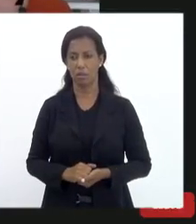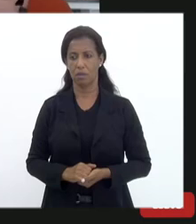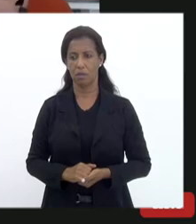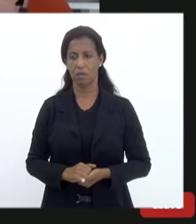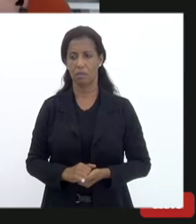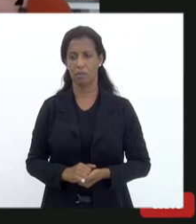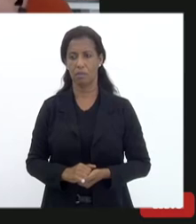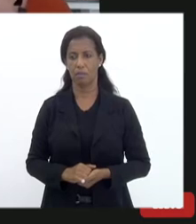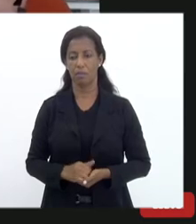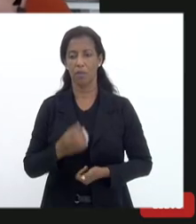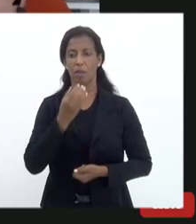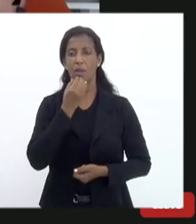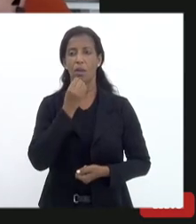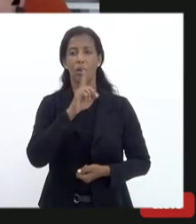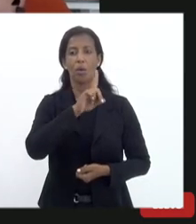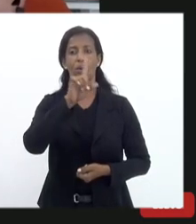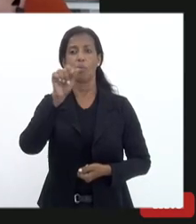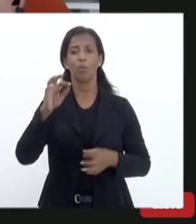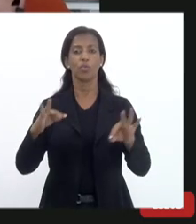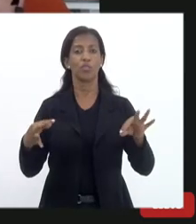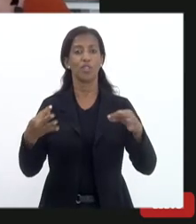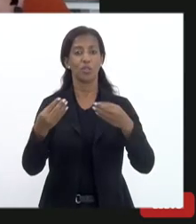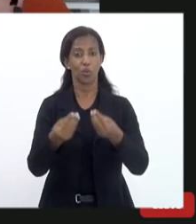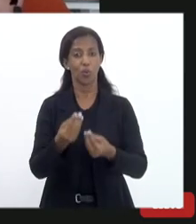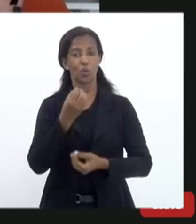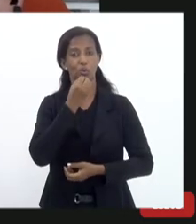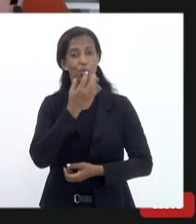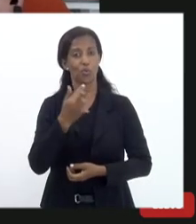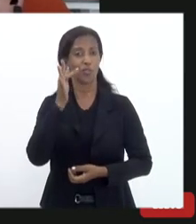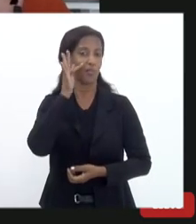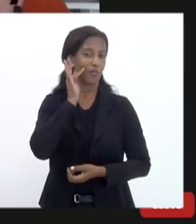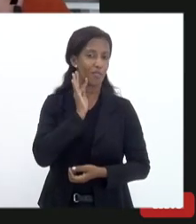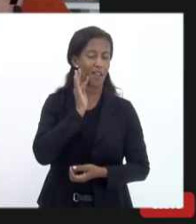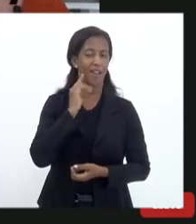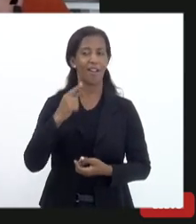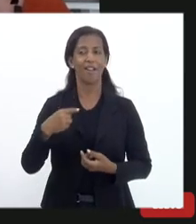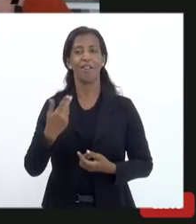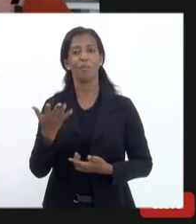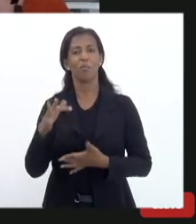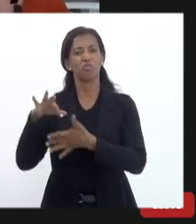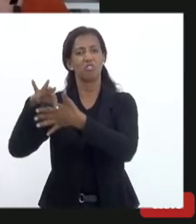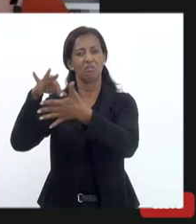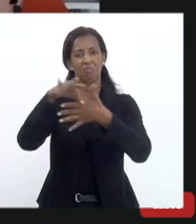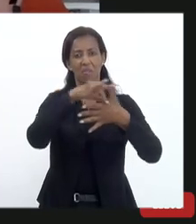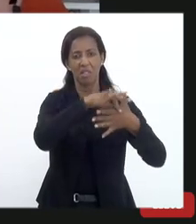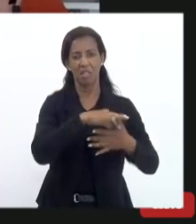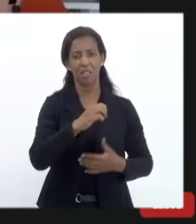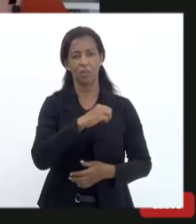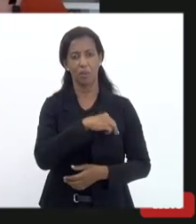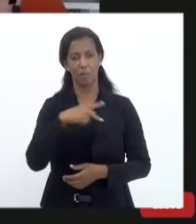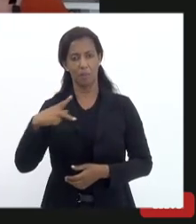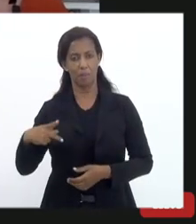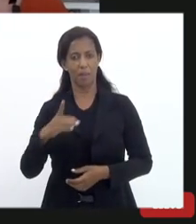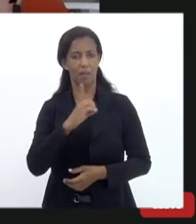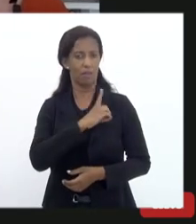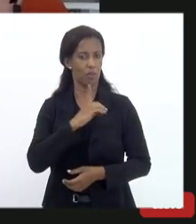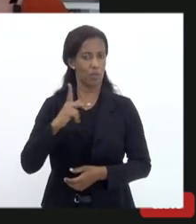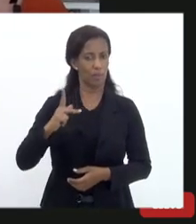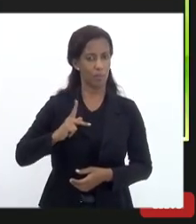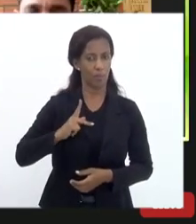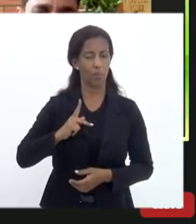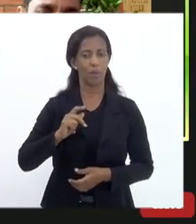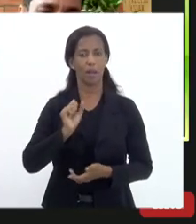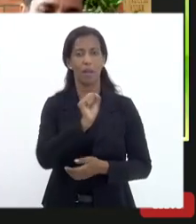Bom dia a todos e todas. Bom dia, Flávio. Bom dia às representações do Ministério Público, da Defensoria Pública,